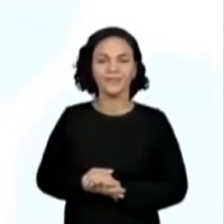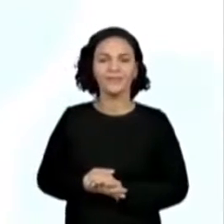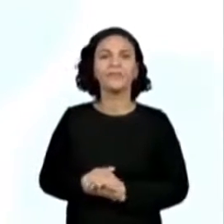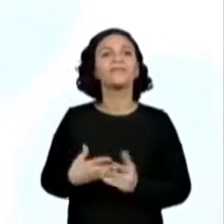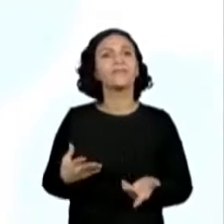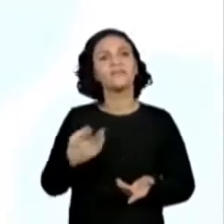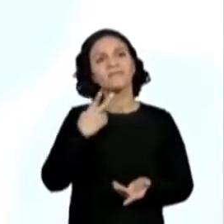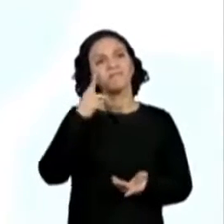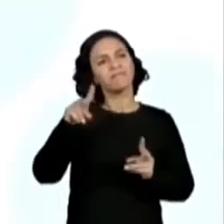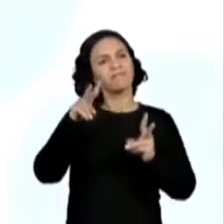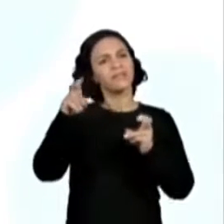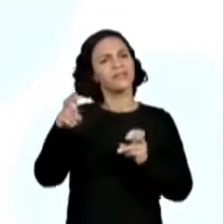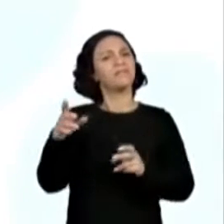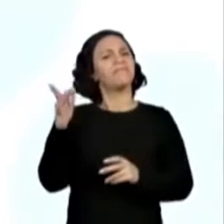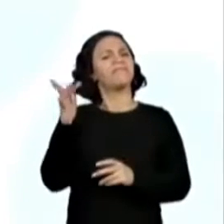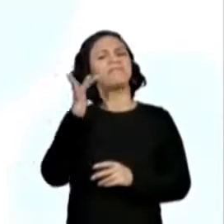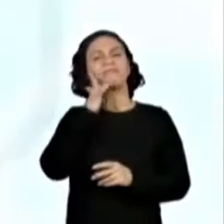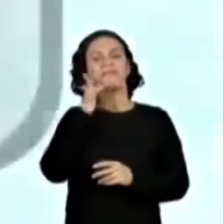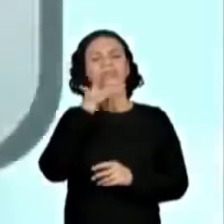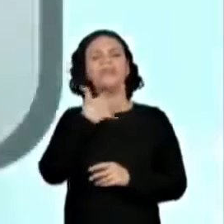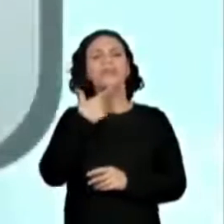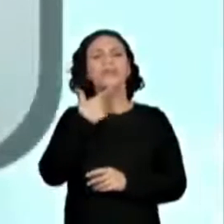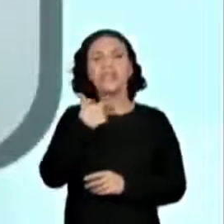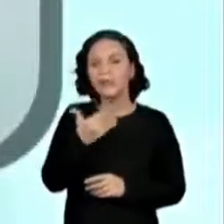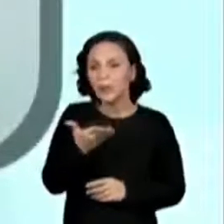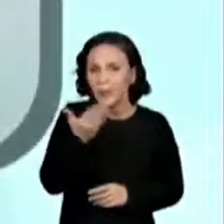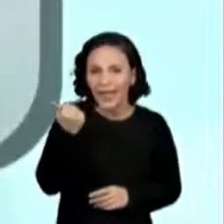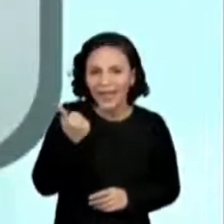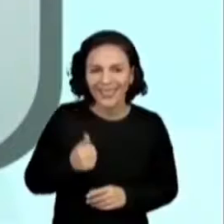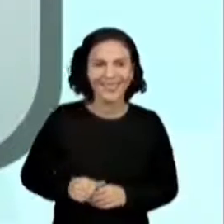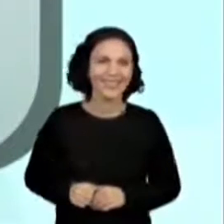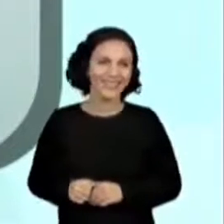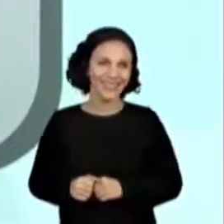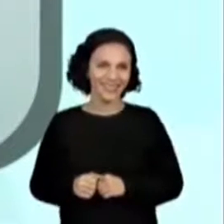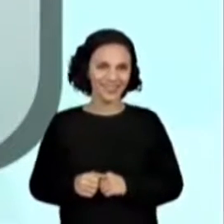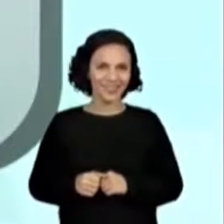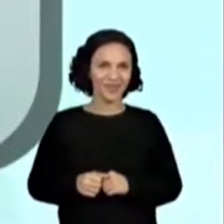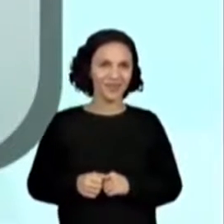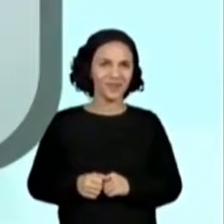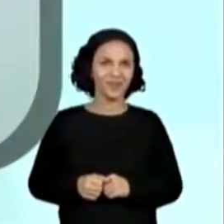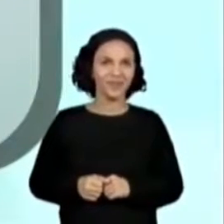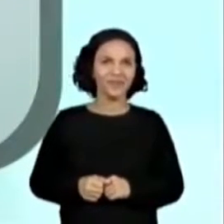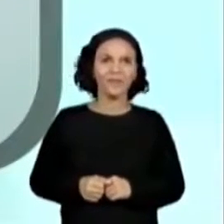de comer biscoitos. Verdade. Vamos lá.